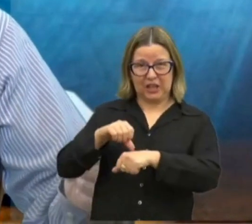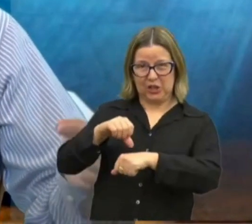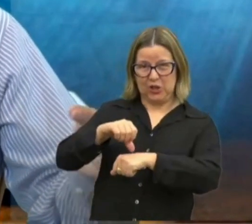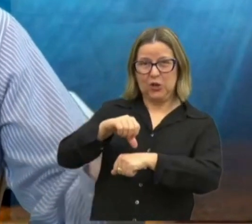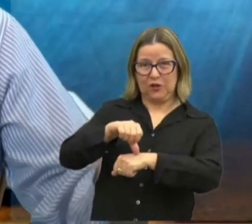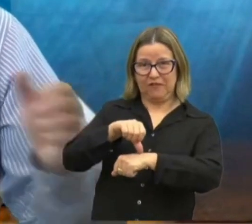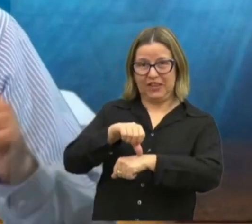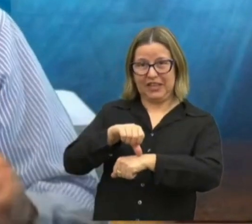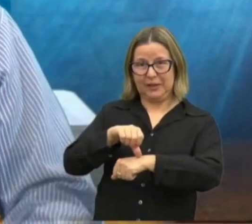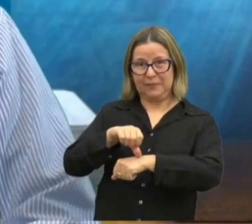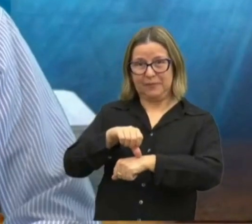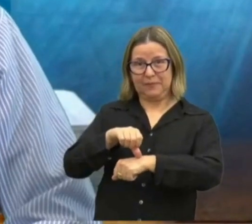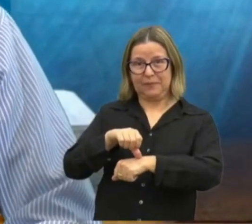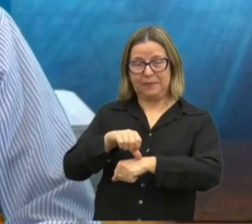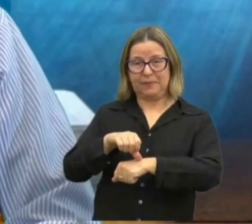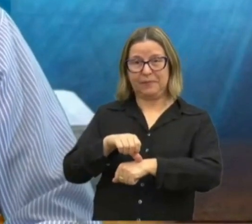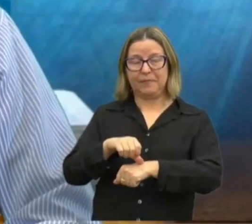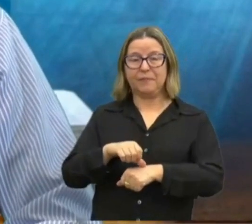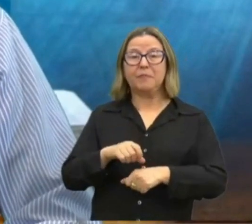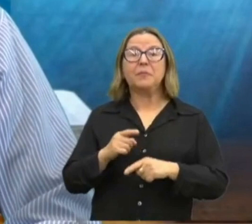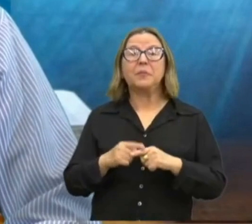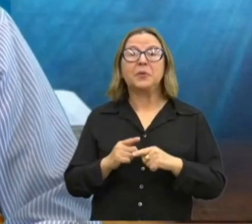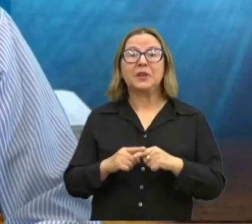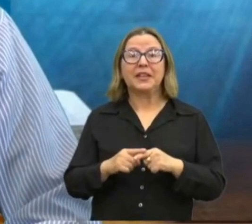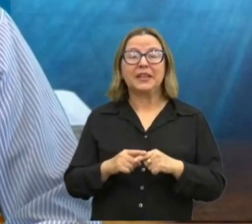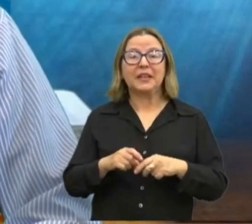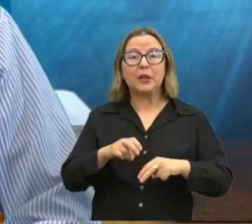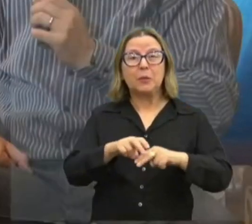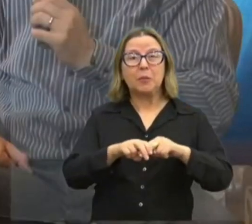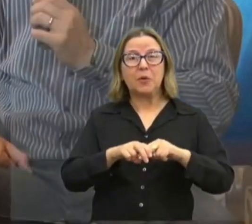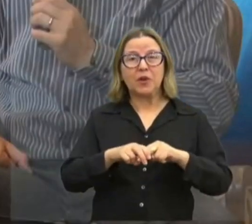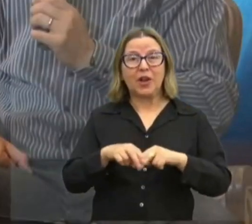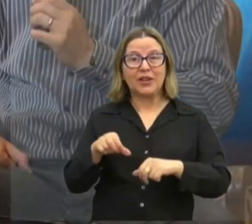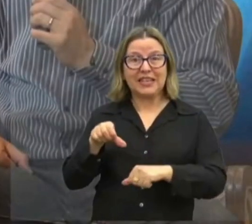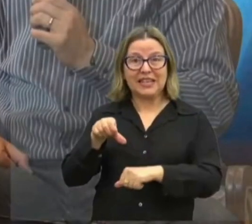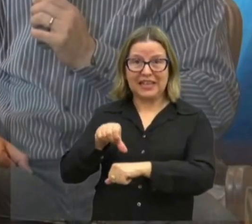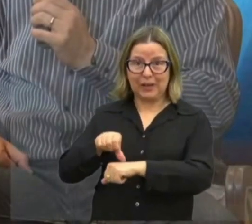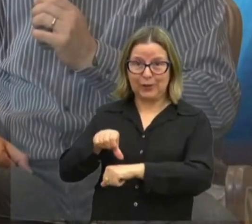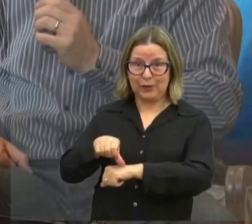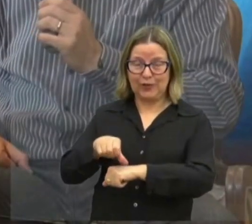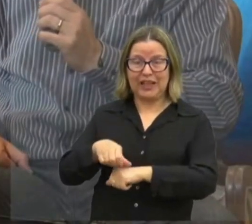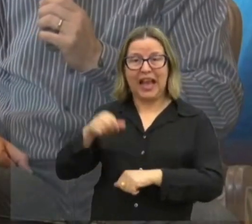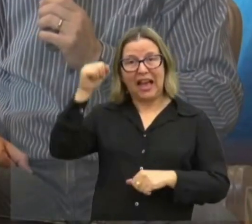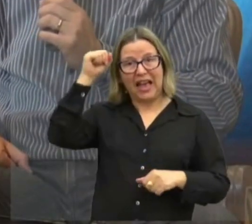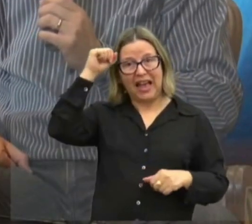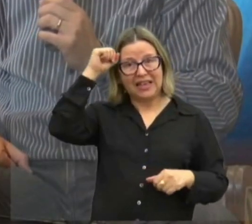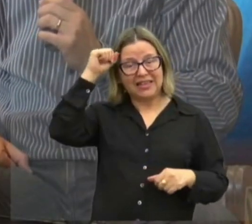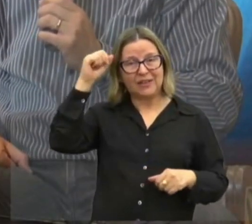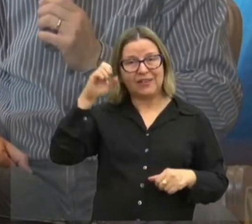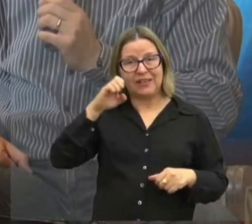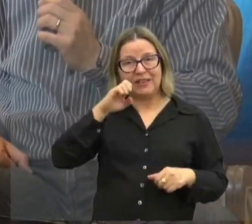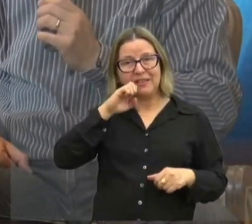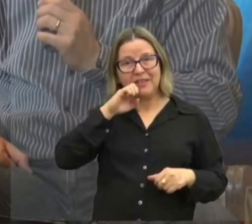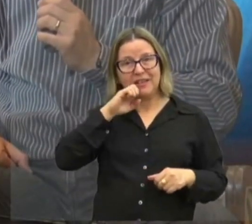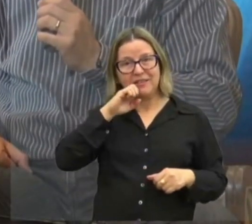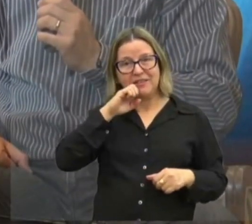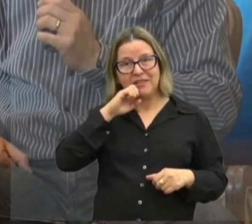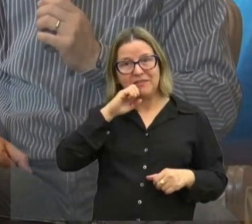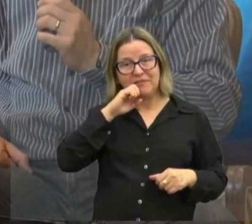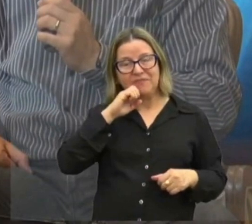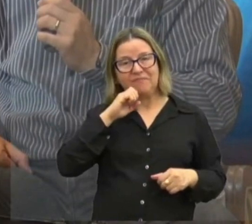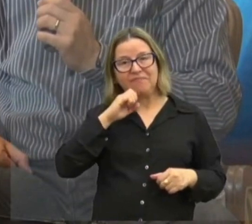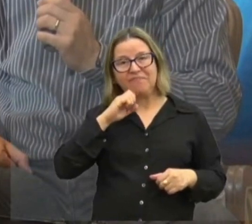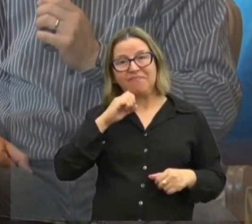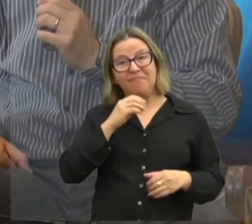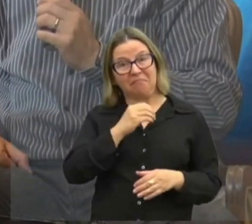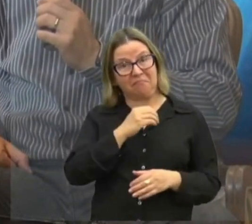que Adão e Eva caíssem no jardim. Então nós temos que ter certeza que tudo que ocorreu